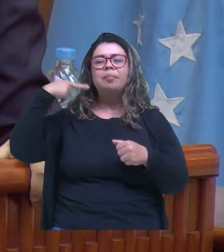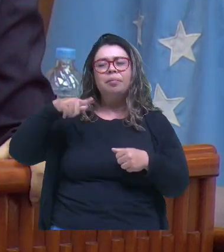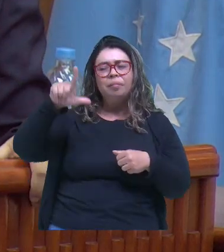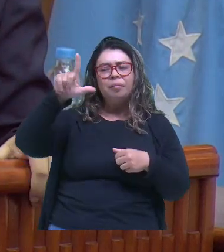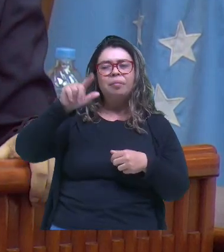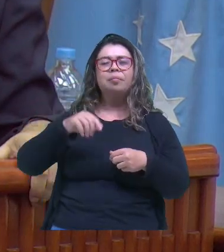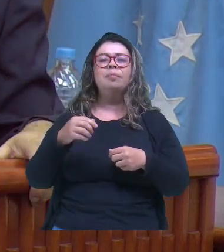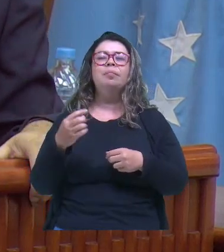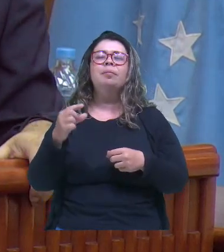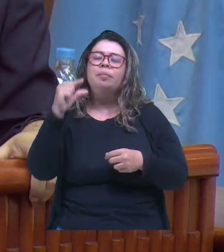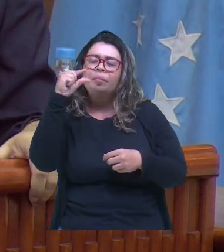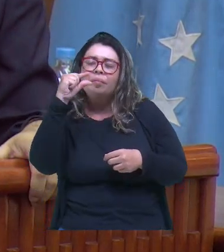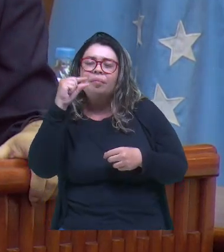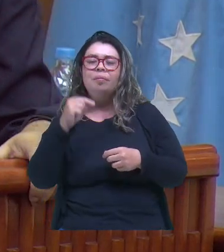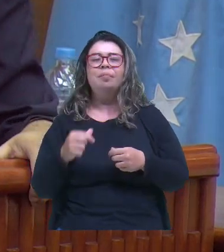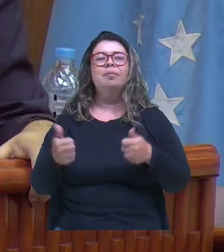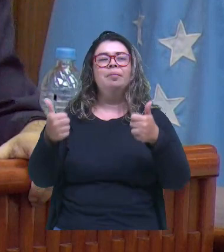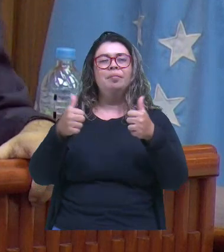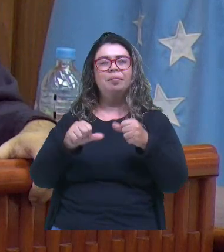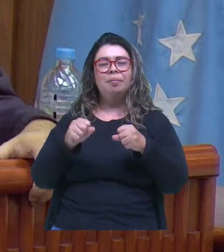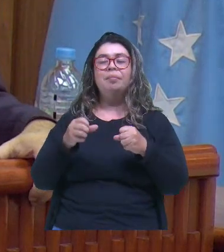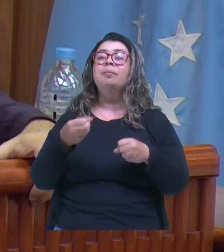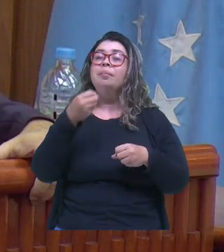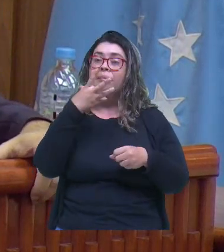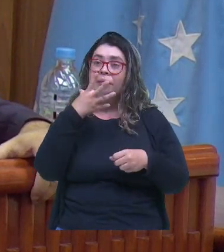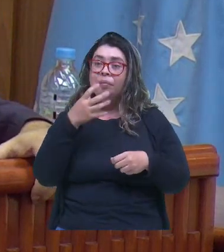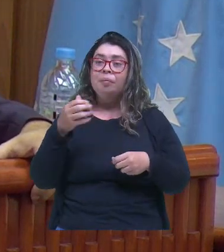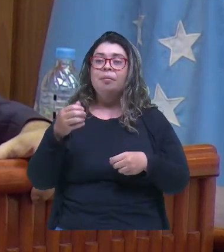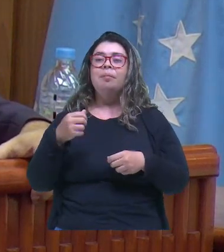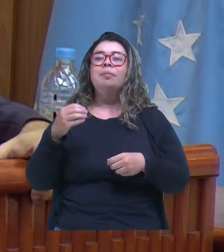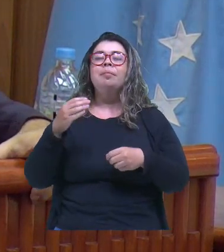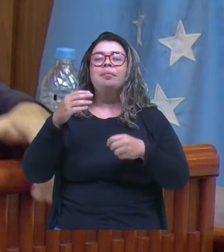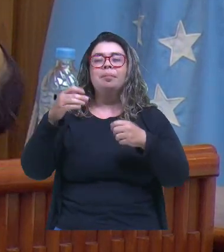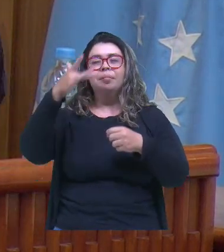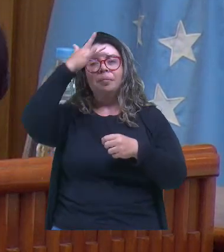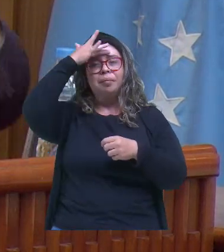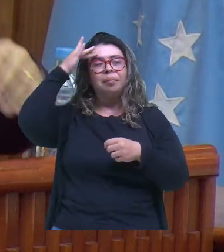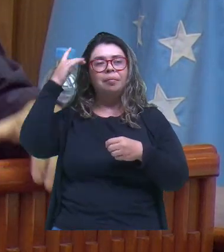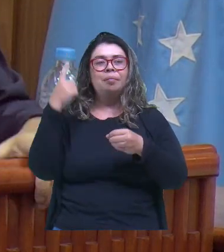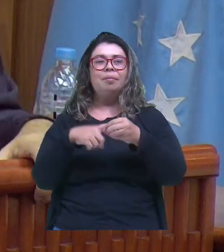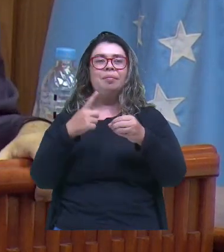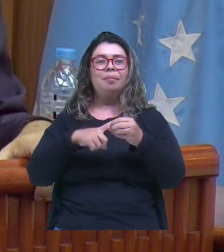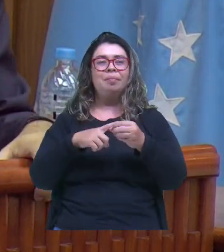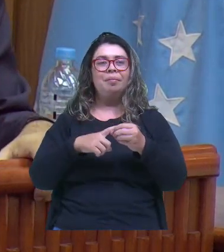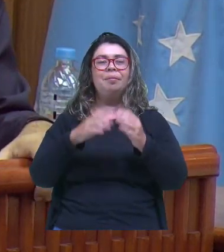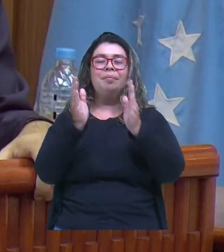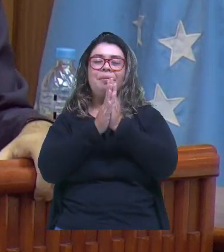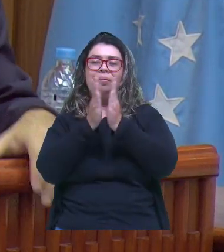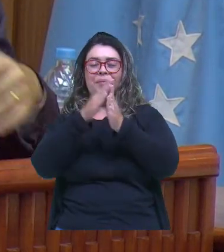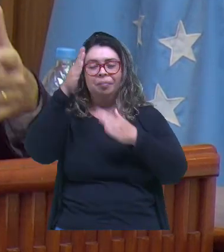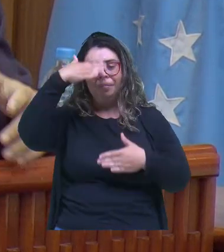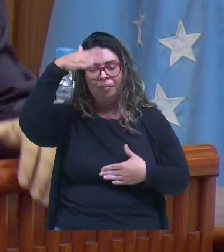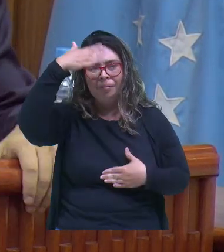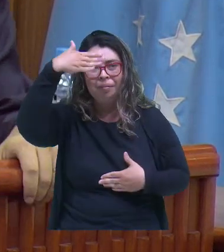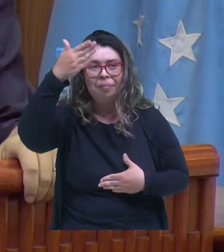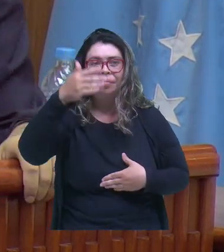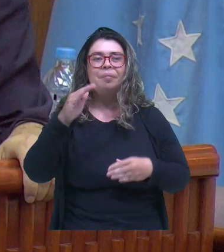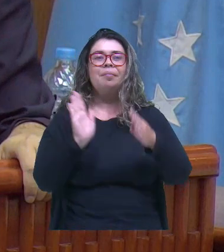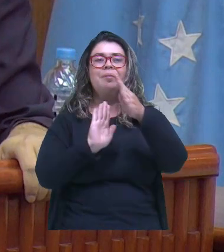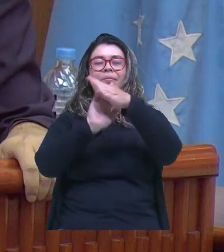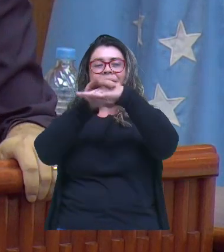que vai refletir diretamente na vida do cidadão da nossa cidade. Então, parabéns mais uma vez, homenageados dessa